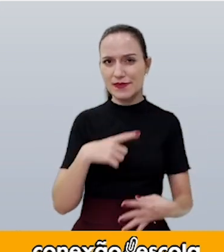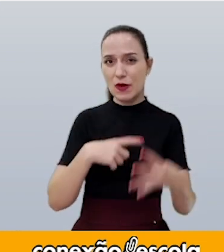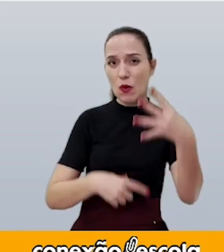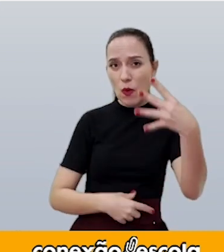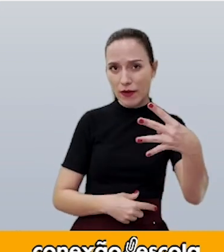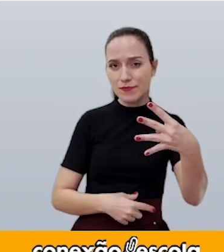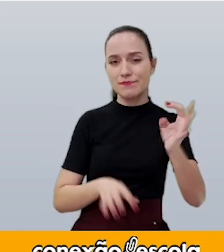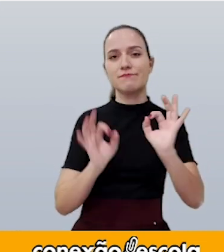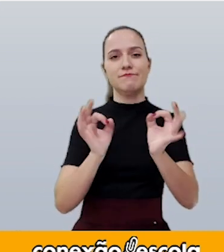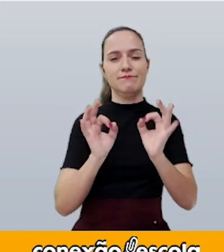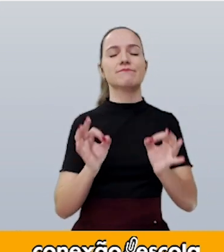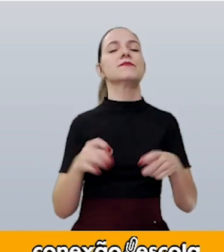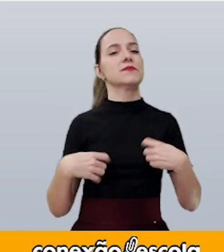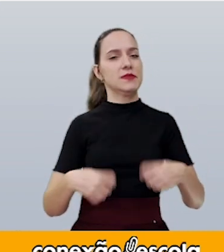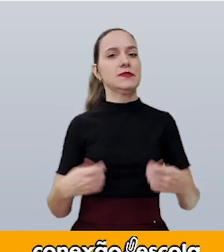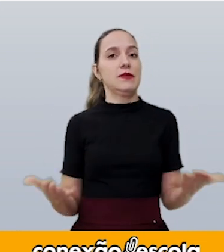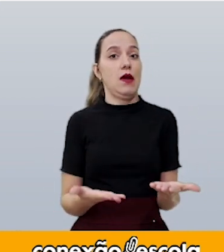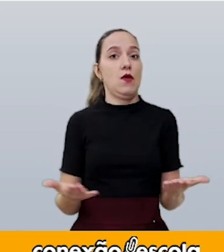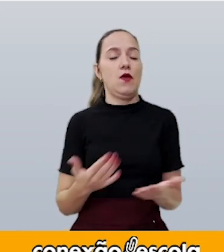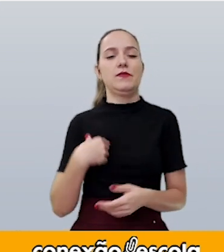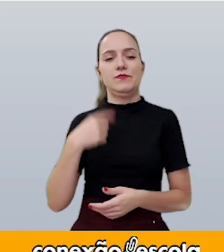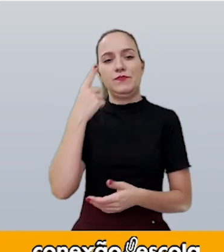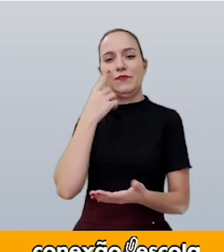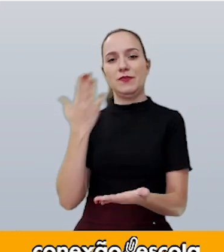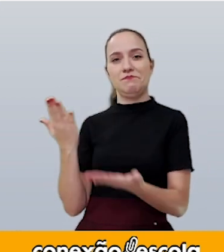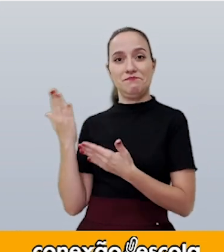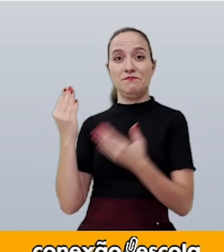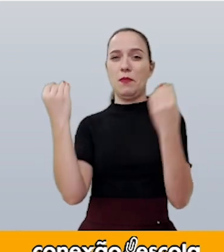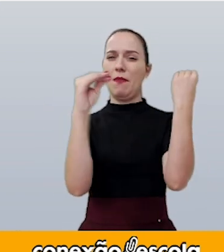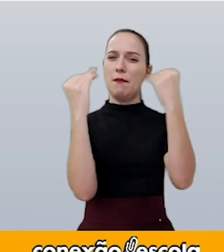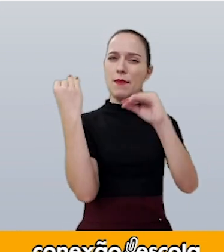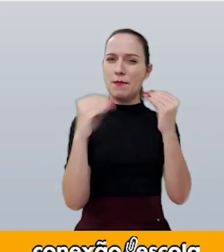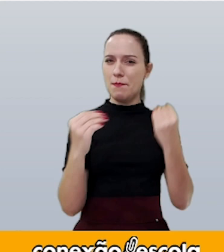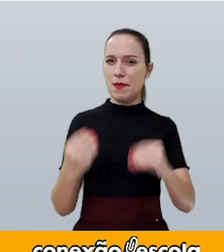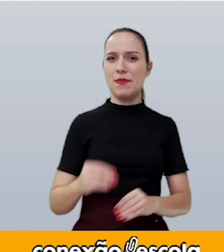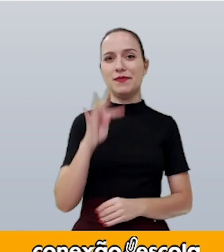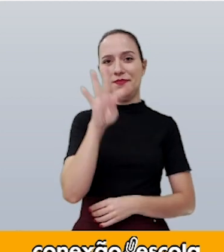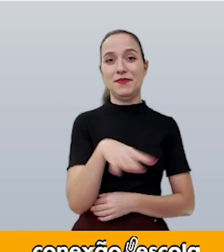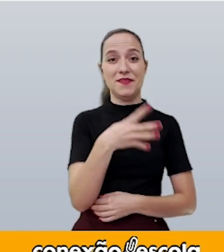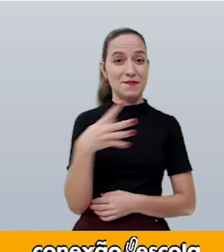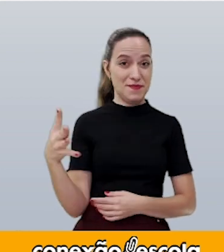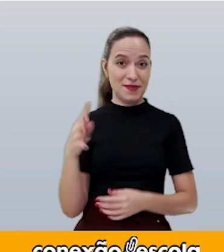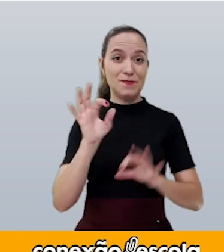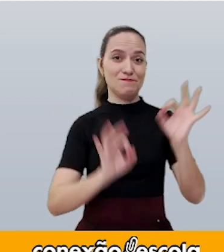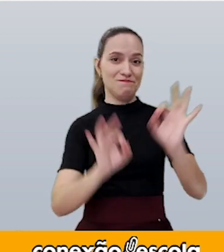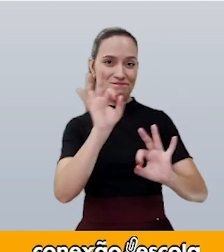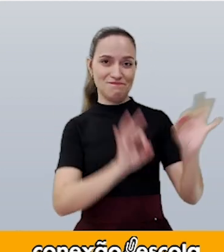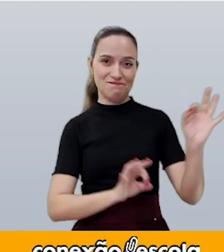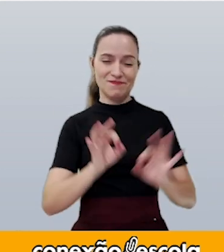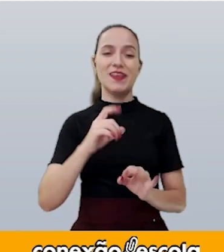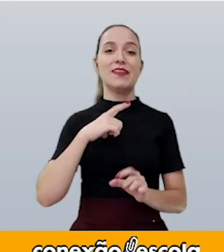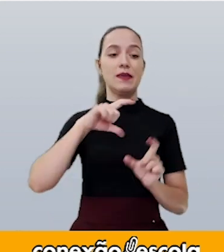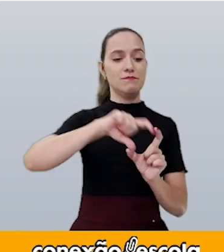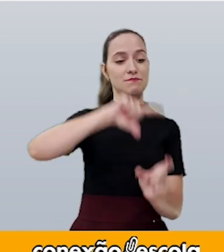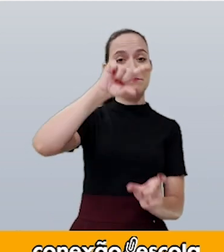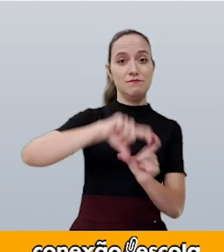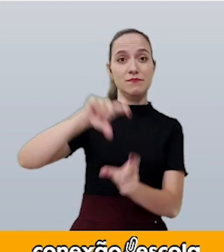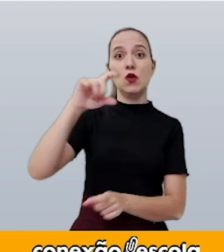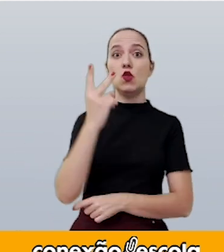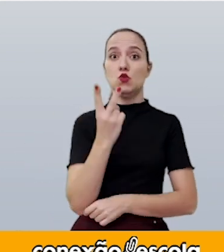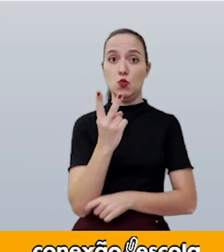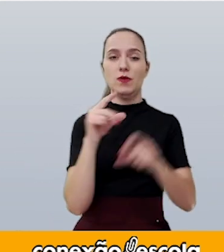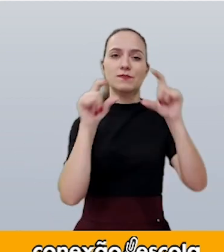produtos? Pois é, agora é hora de montar a nossa tabela com 2 colunas